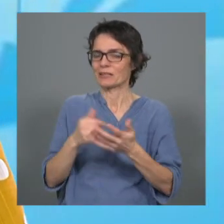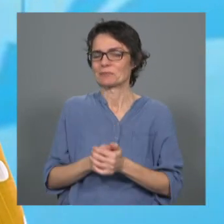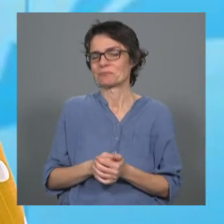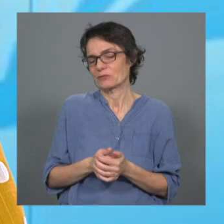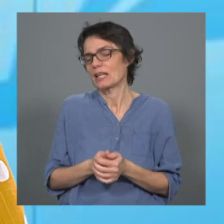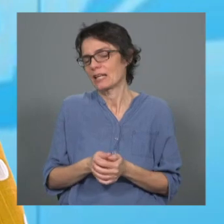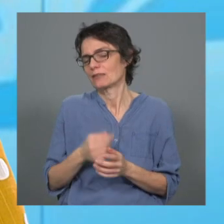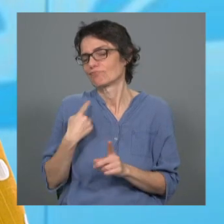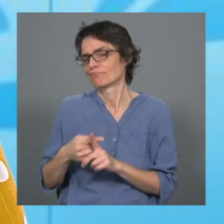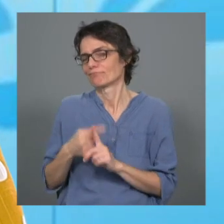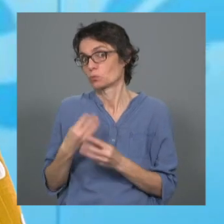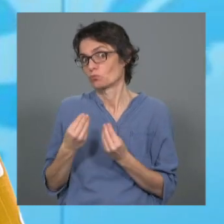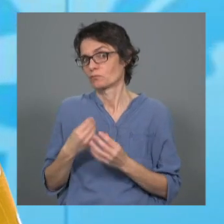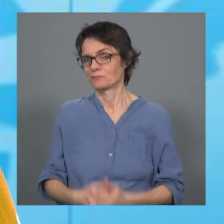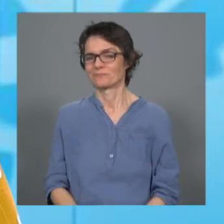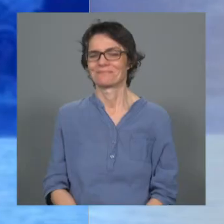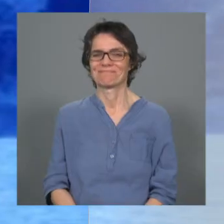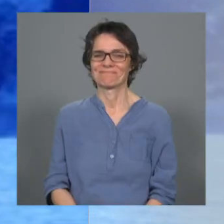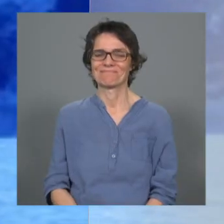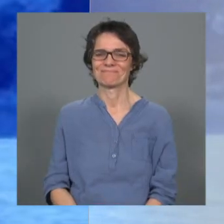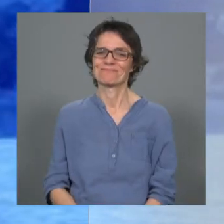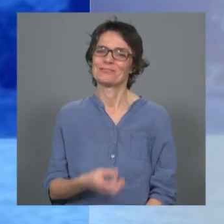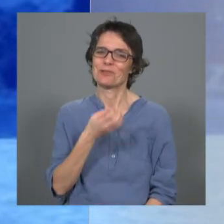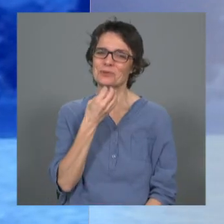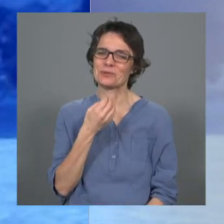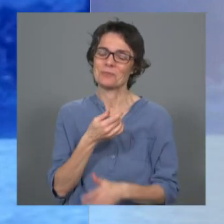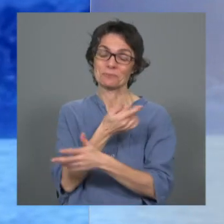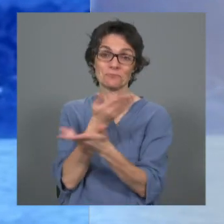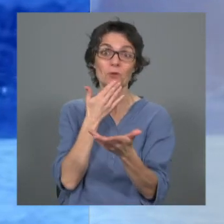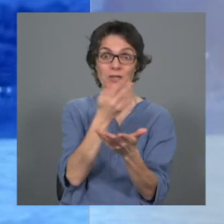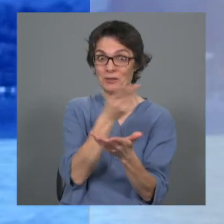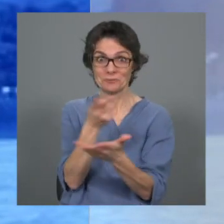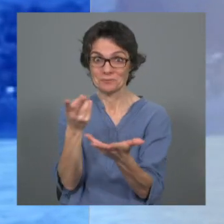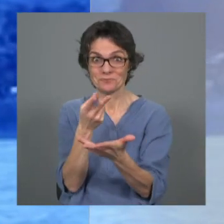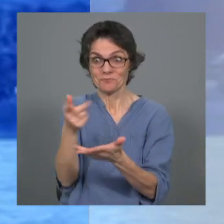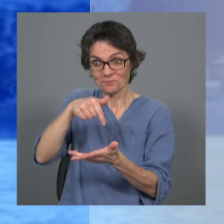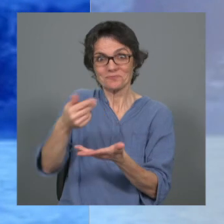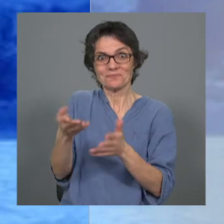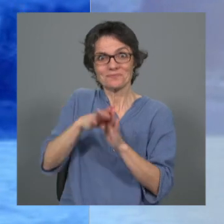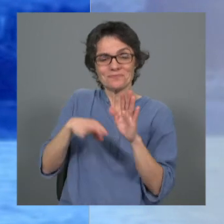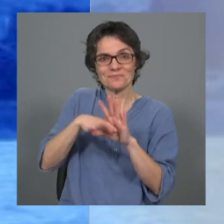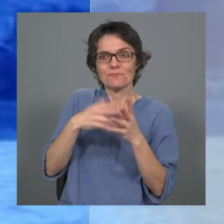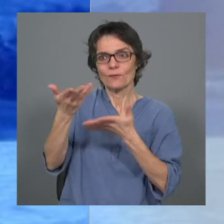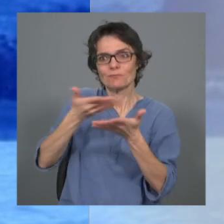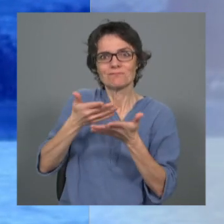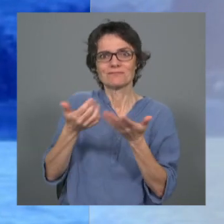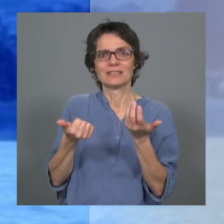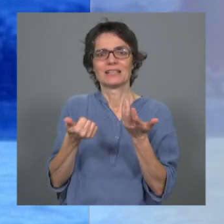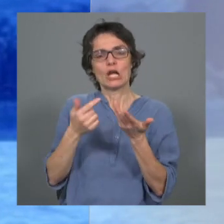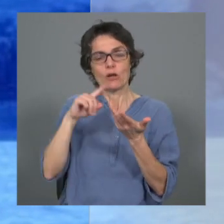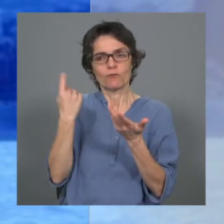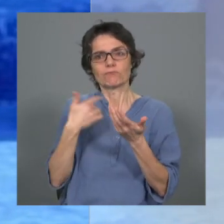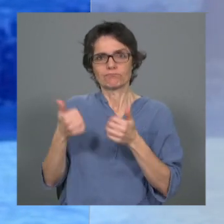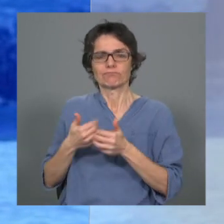isso é muito positivo. Muito bem, Inês, com Rui Pedro, muito obrigado por esta partilha e continuaremos